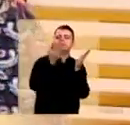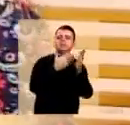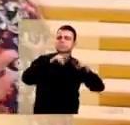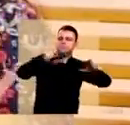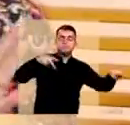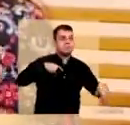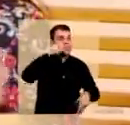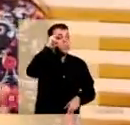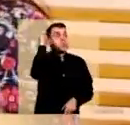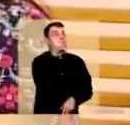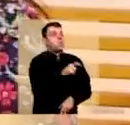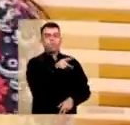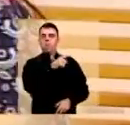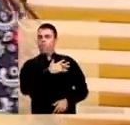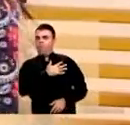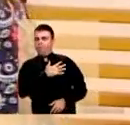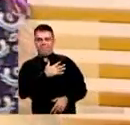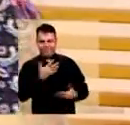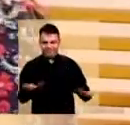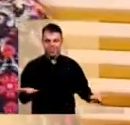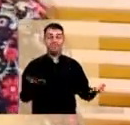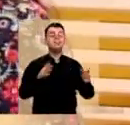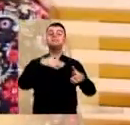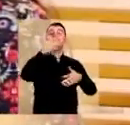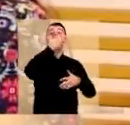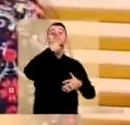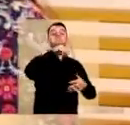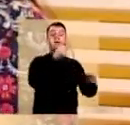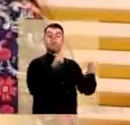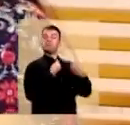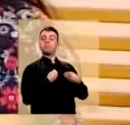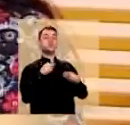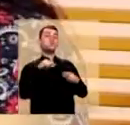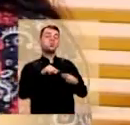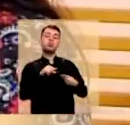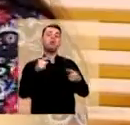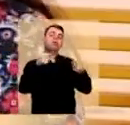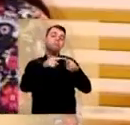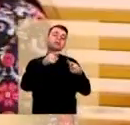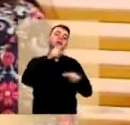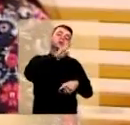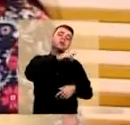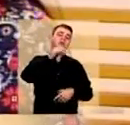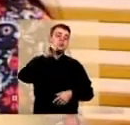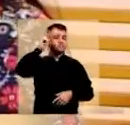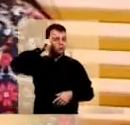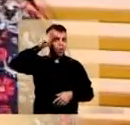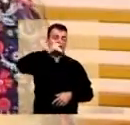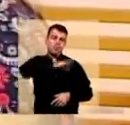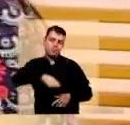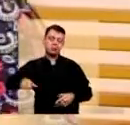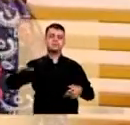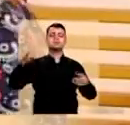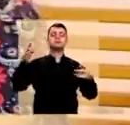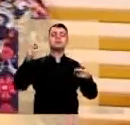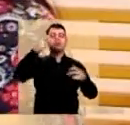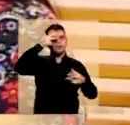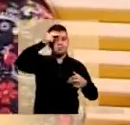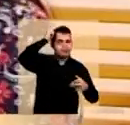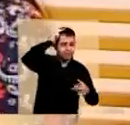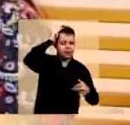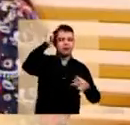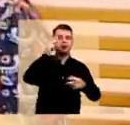lembro que eu ficava enlouquecida naquelas caixas. E aí uma vez eu ganhei do meu pai uma dos clássicos infantis, né? Cinderela,